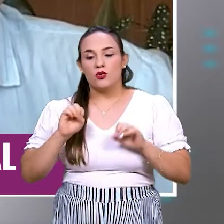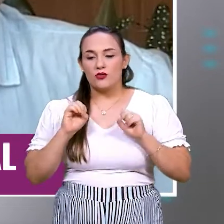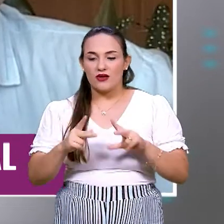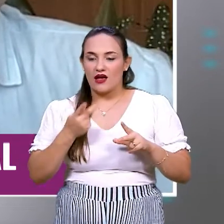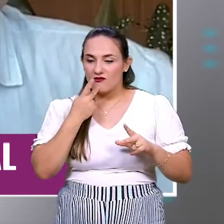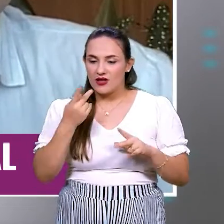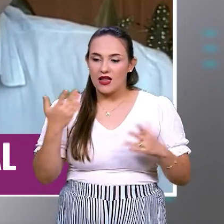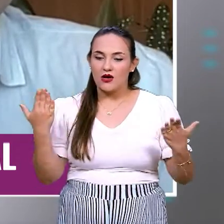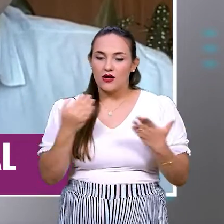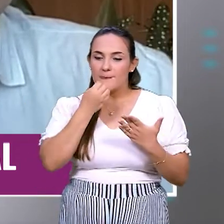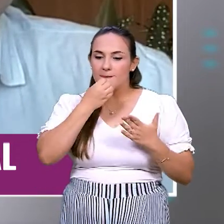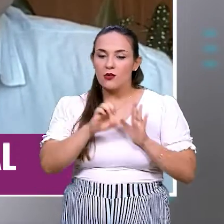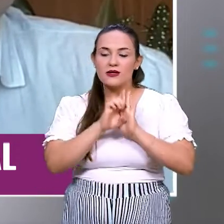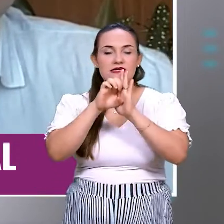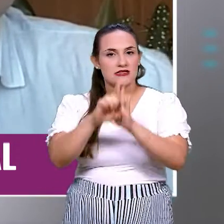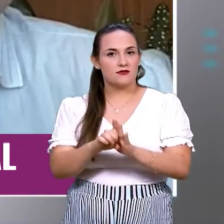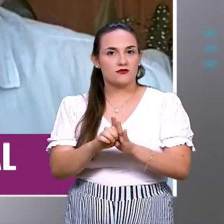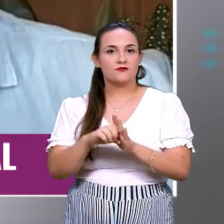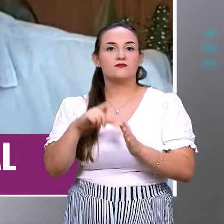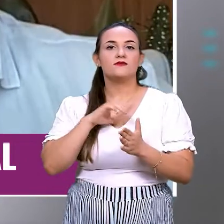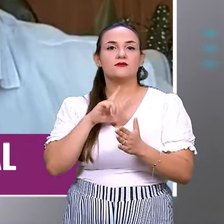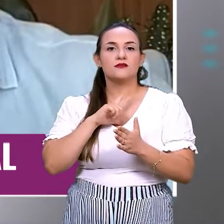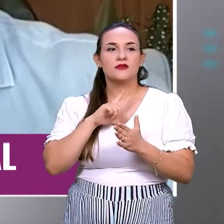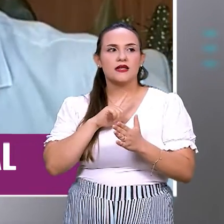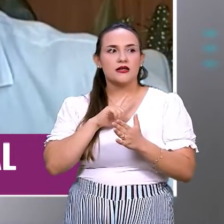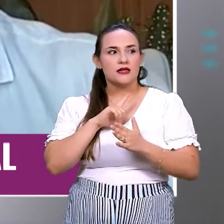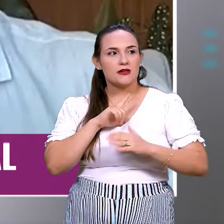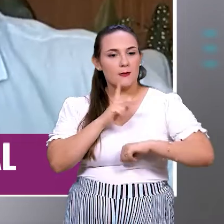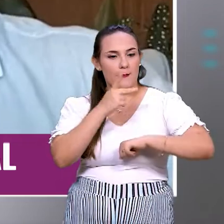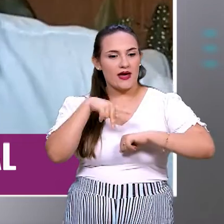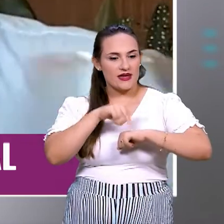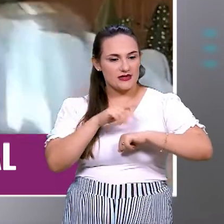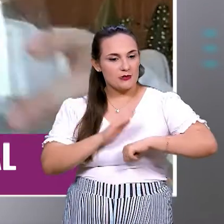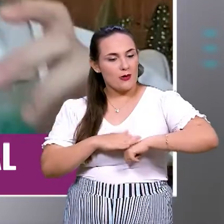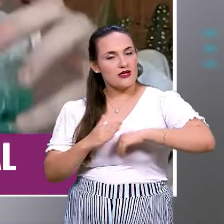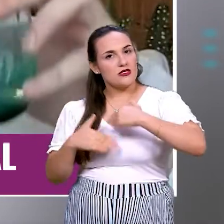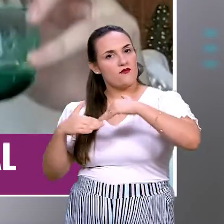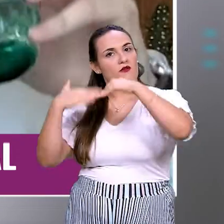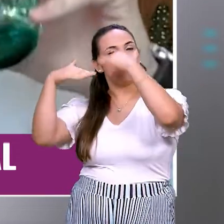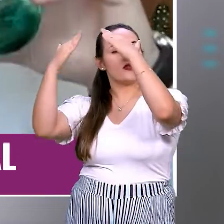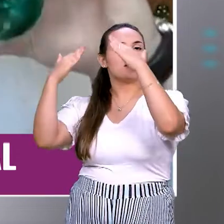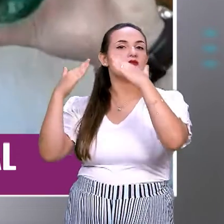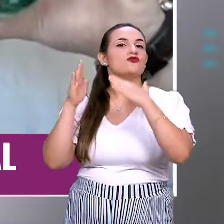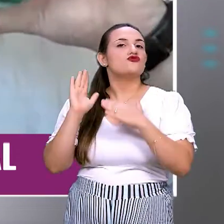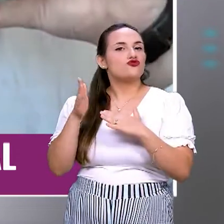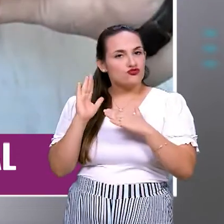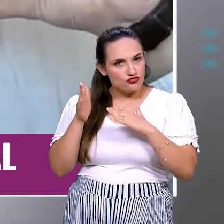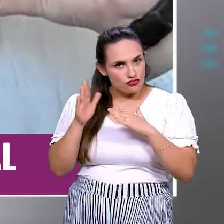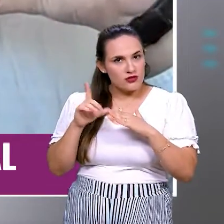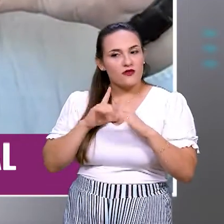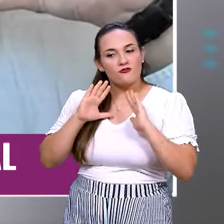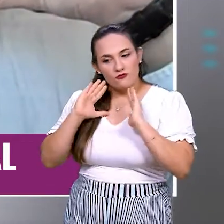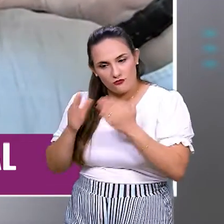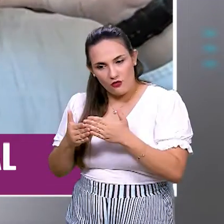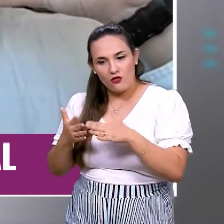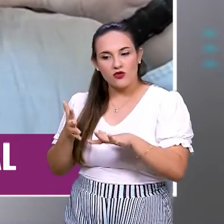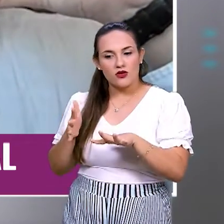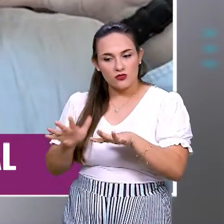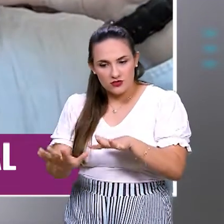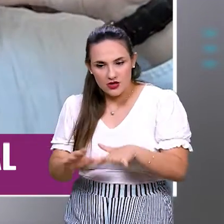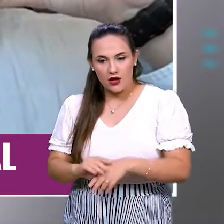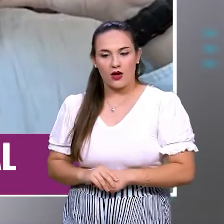Certo, e agora vamos falar dos bons exemplos. Os países mais desenvolvidos, eles já trabalham